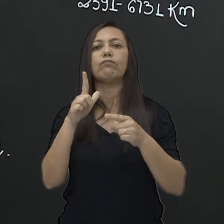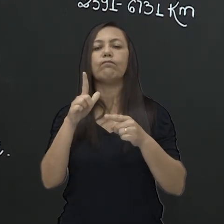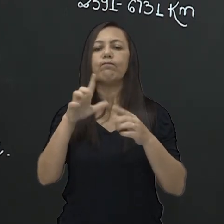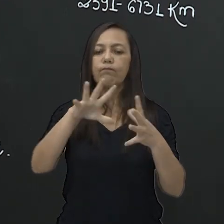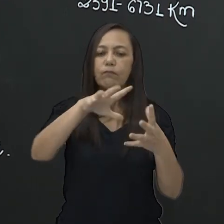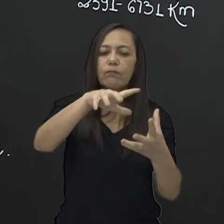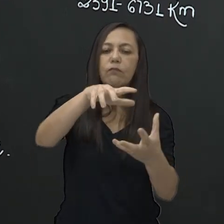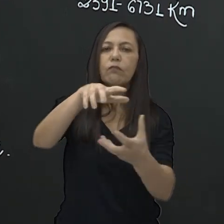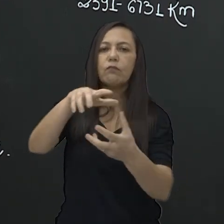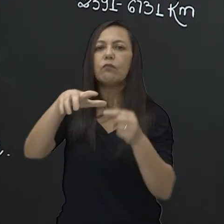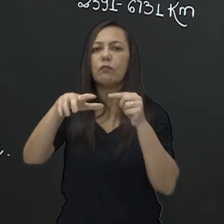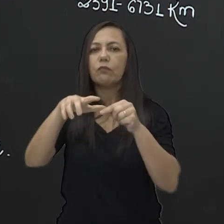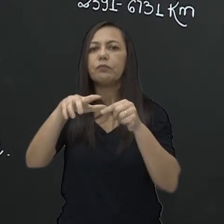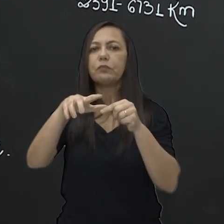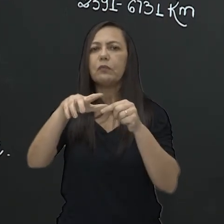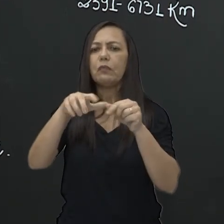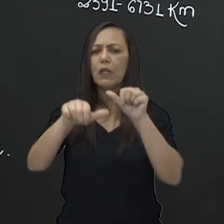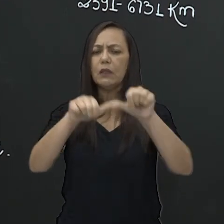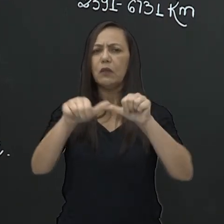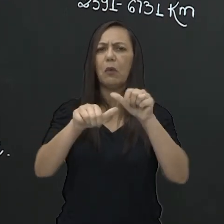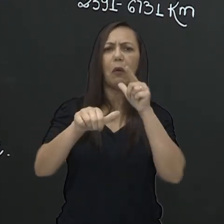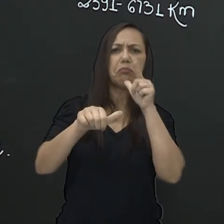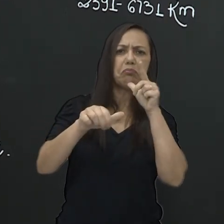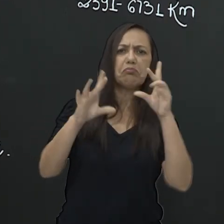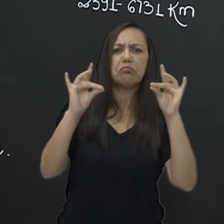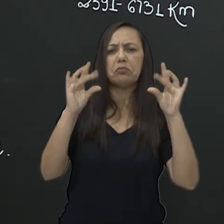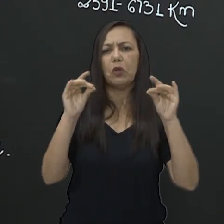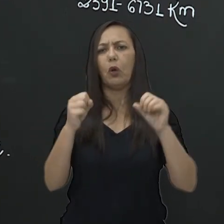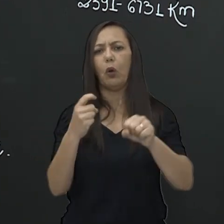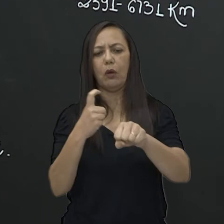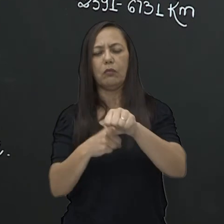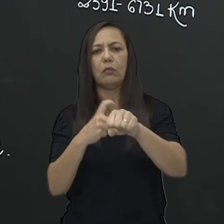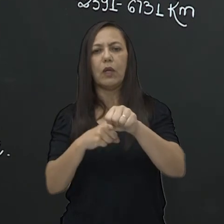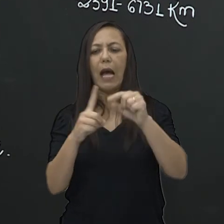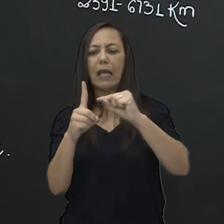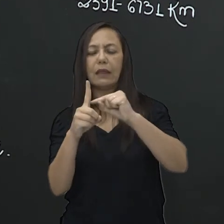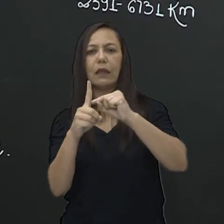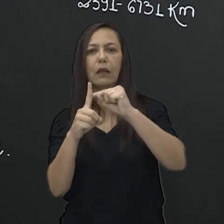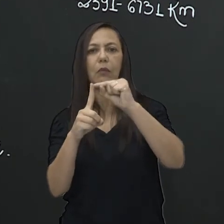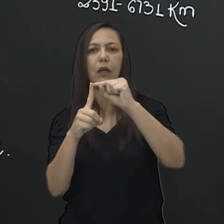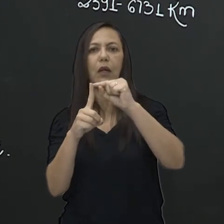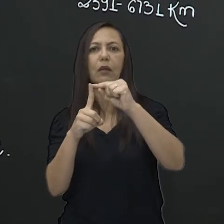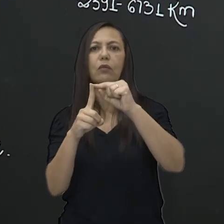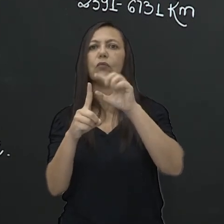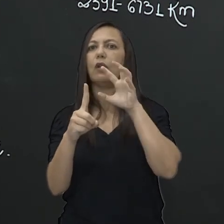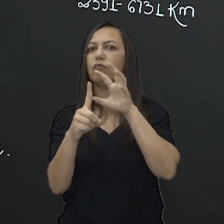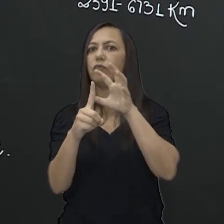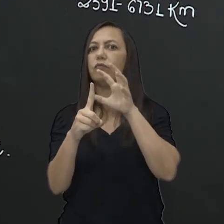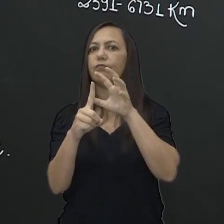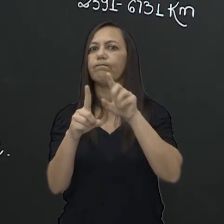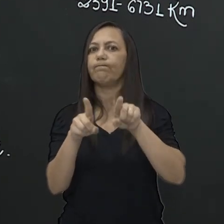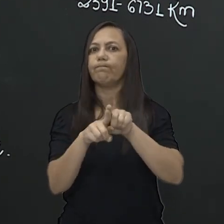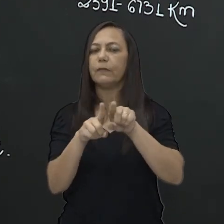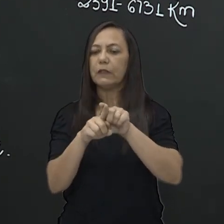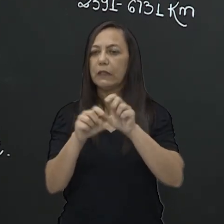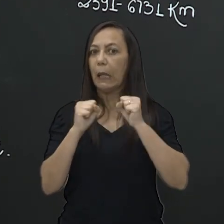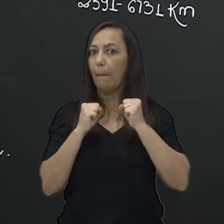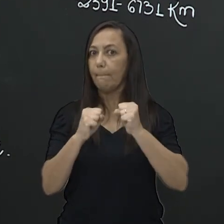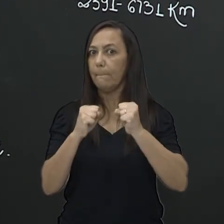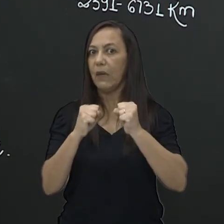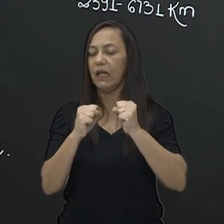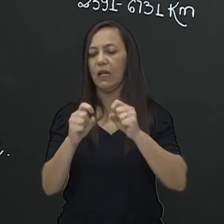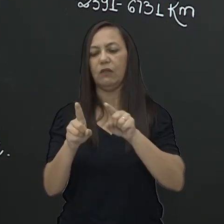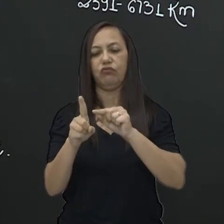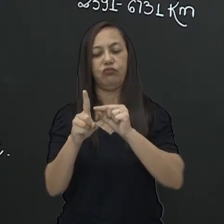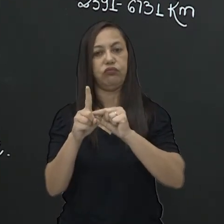ele vai ser sólido, se ele vai ser líquido, se ele vai ser gasoso, a temperatura influencia muito, mas também tem a pressão. Você já